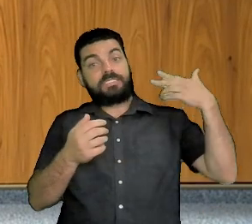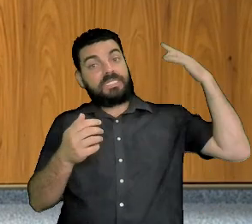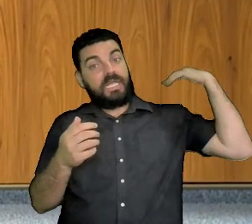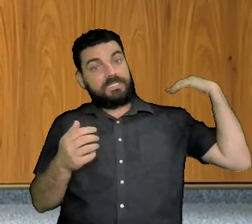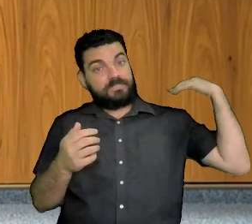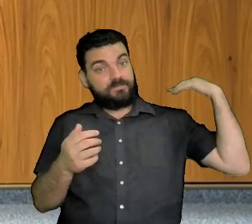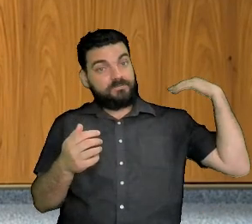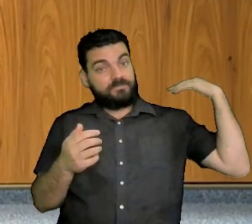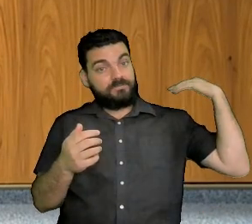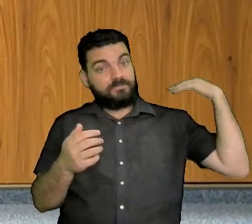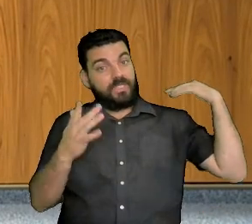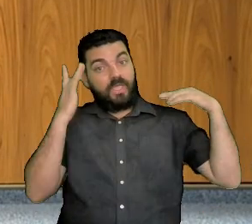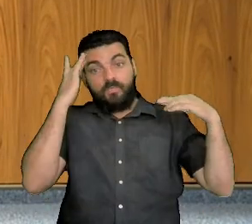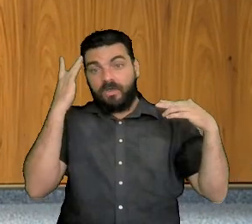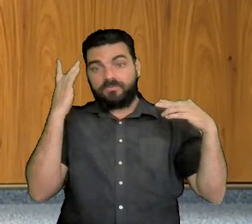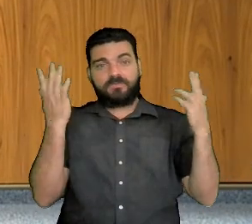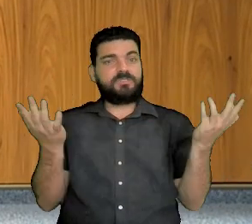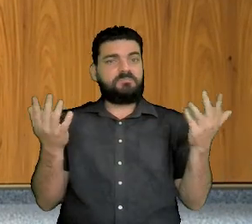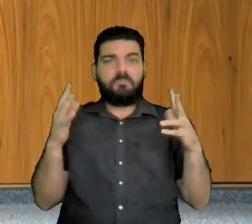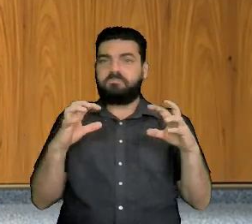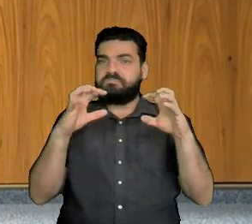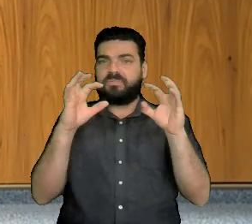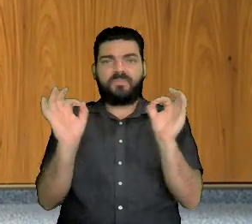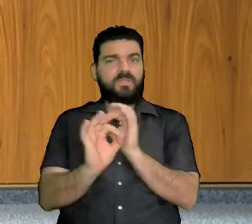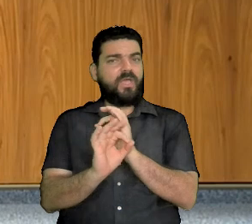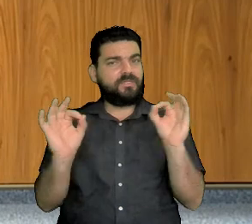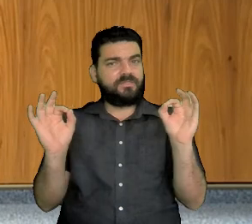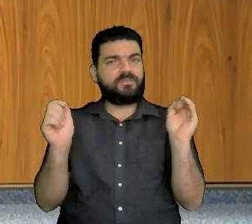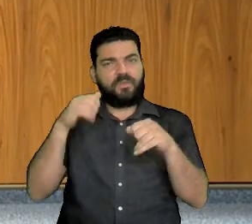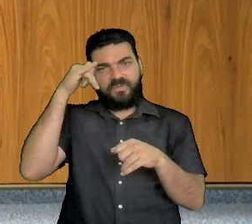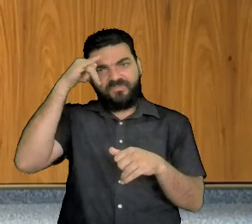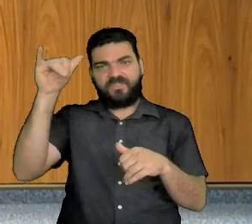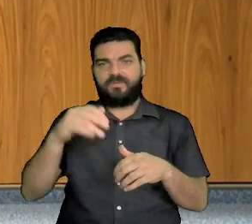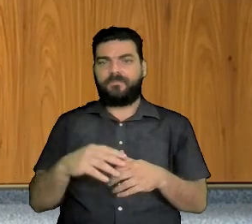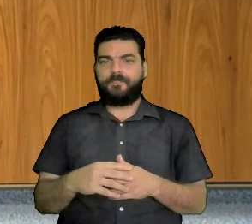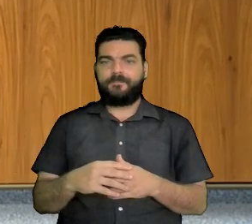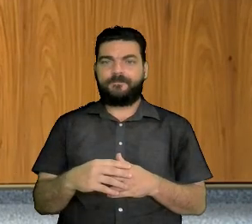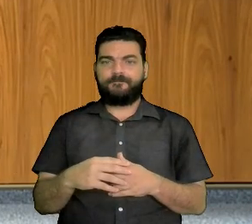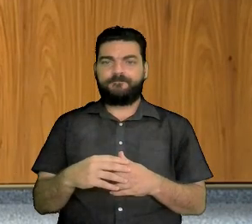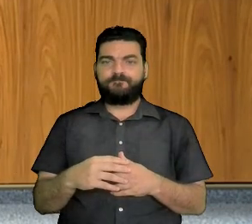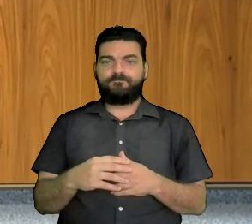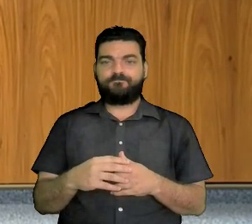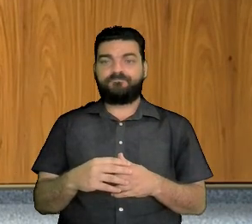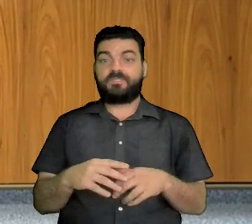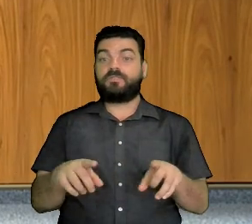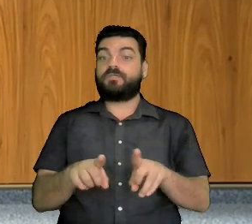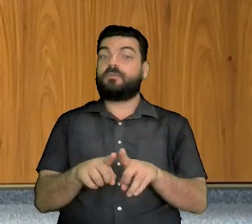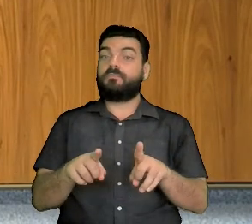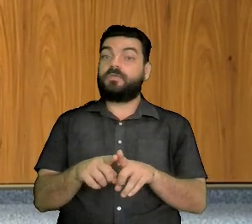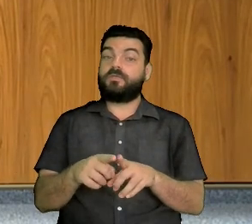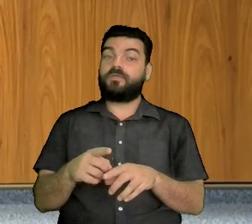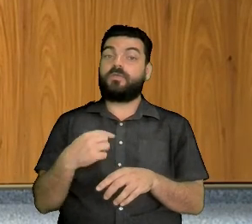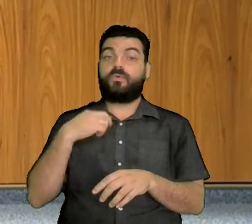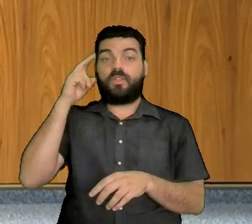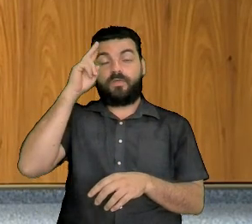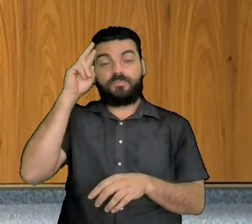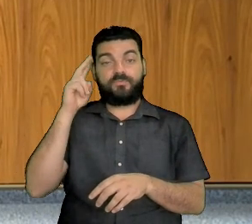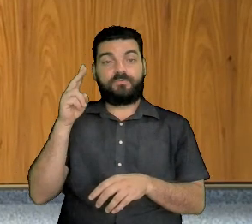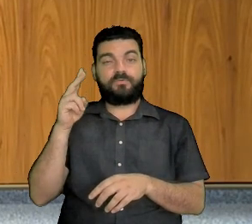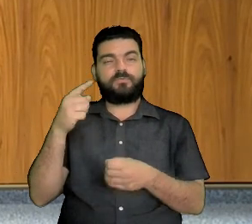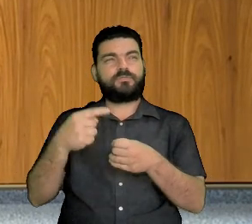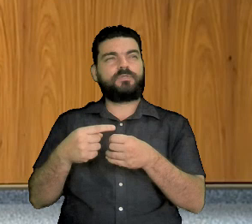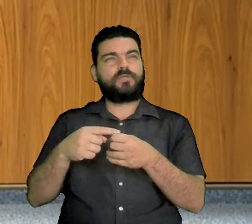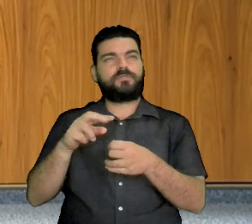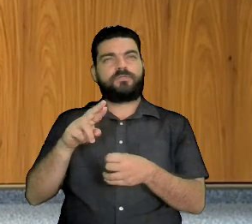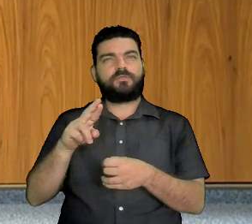se houvesse uma forma de conciliação já naquela época, muito desse trabalho poderia ter sido evitado.